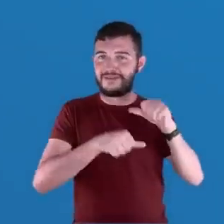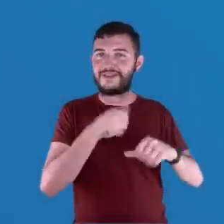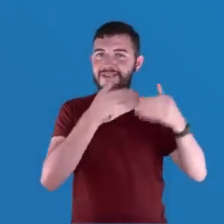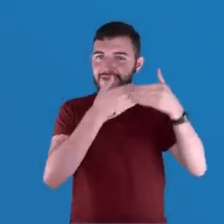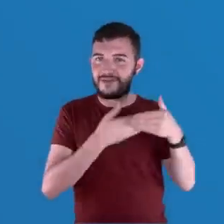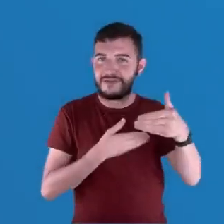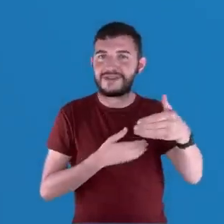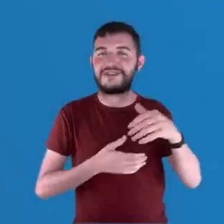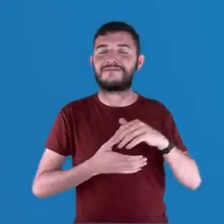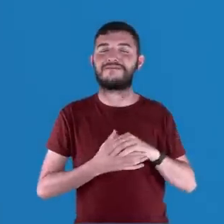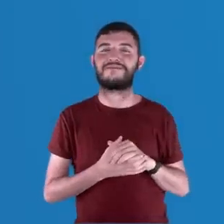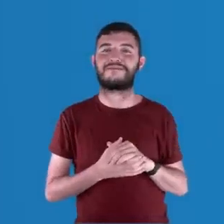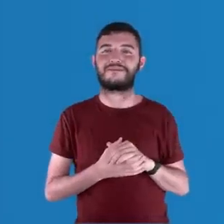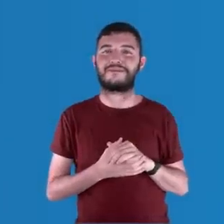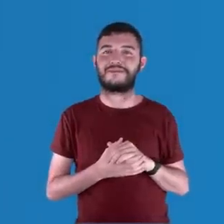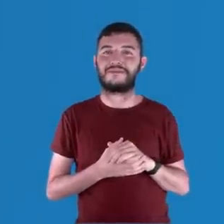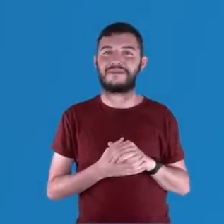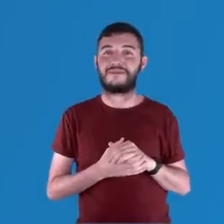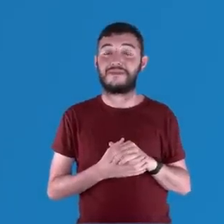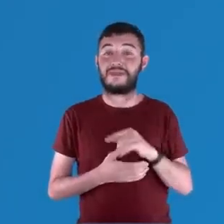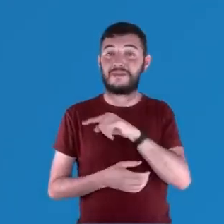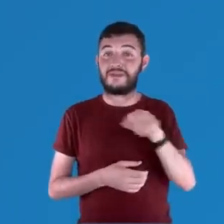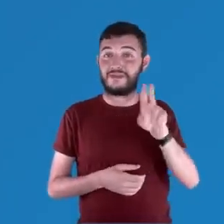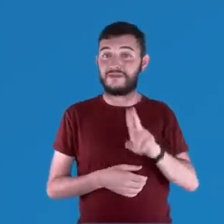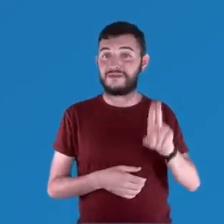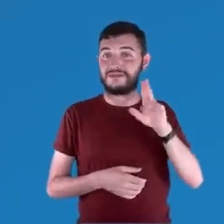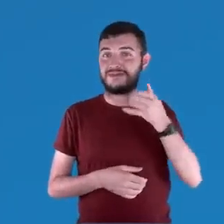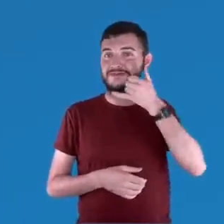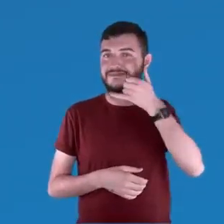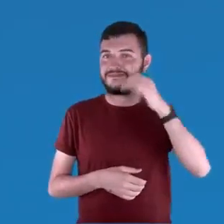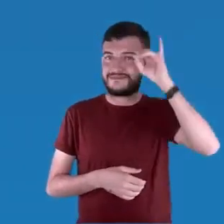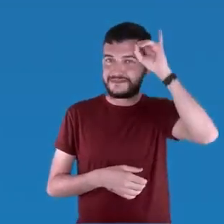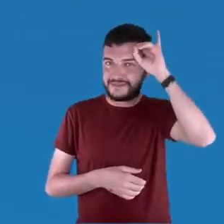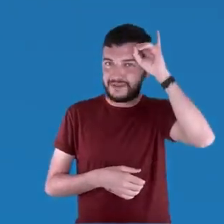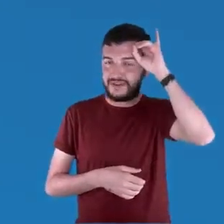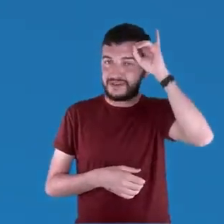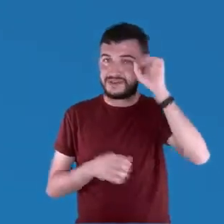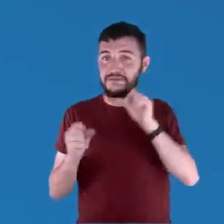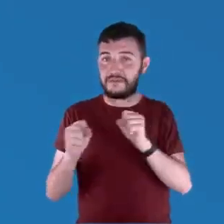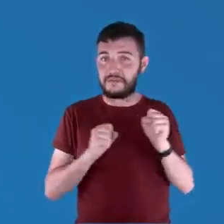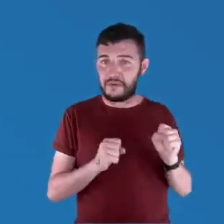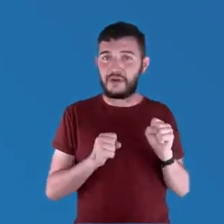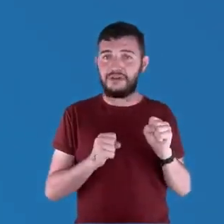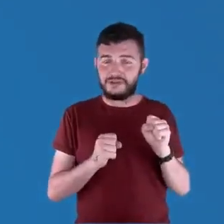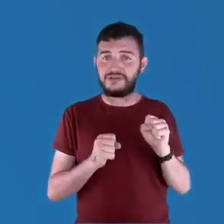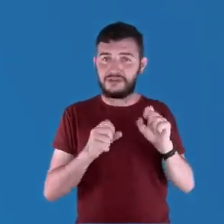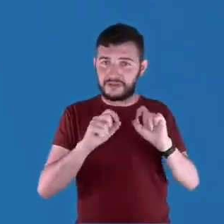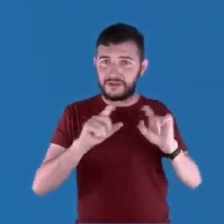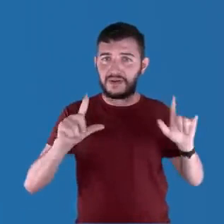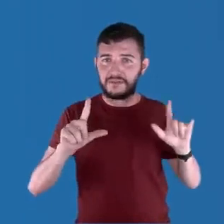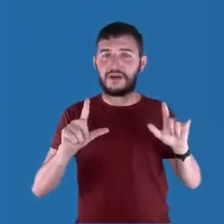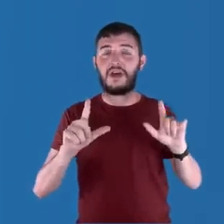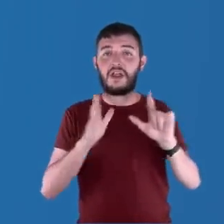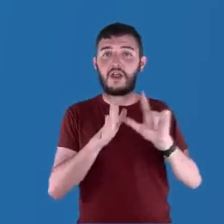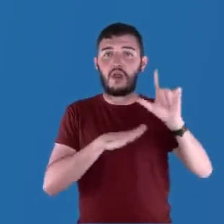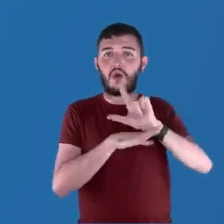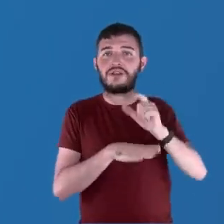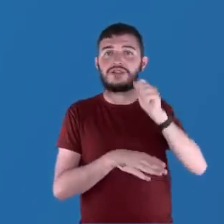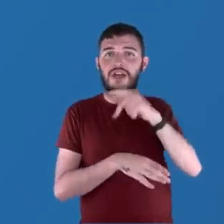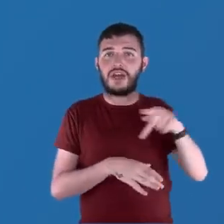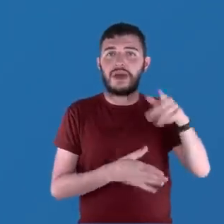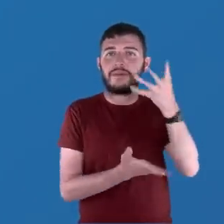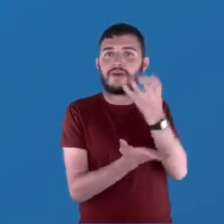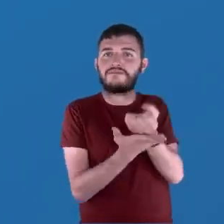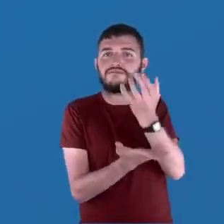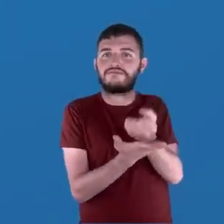pela atualização do aplicativo se você usa celular com sistema Android abra a Play Store aquela loja onde